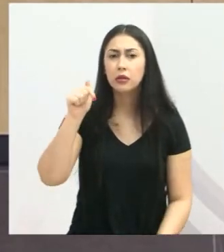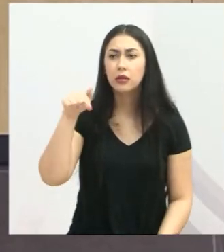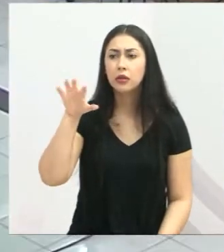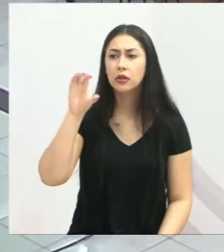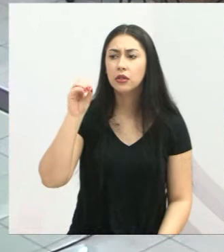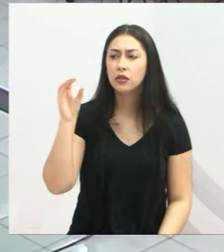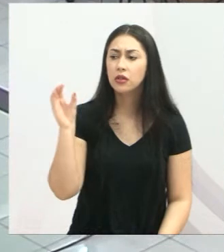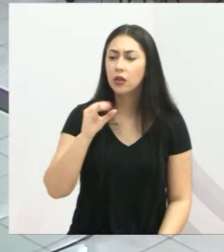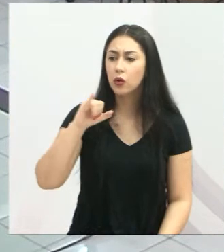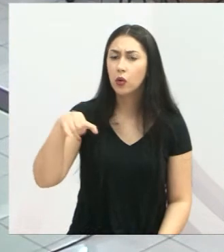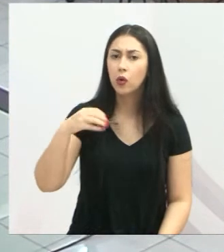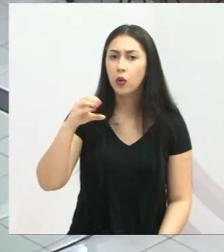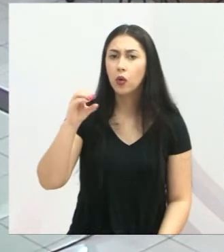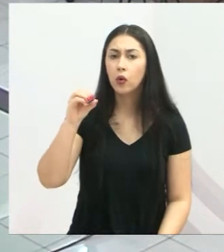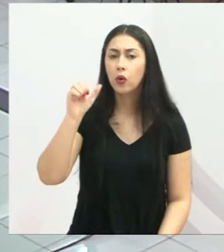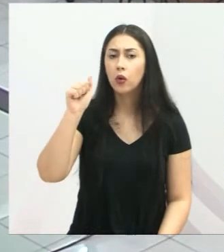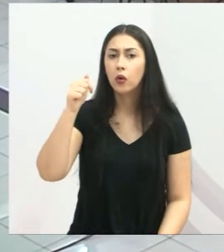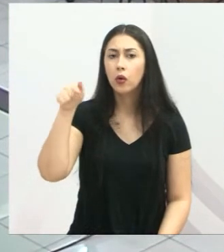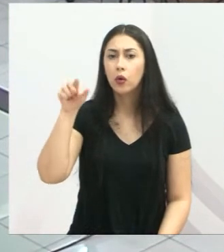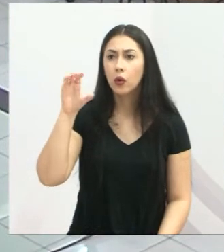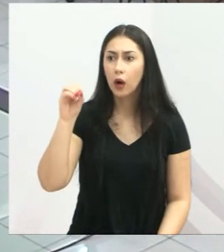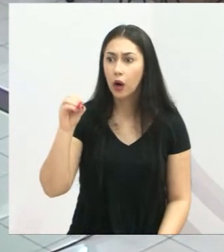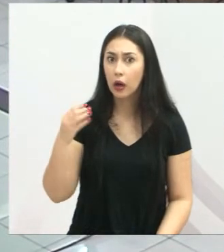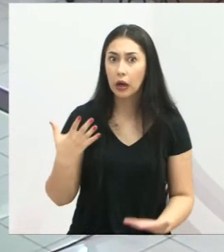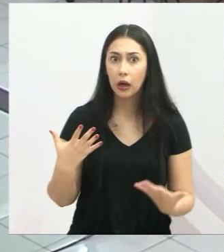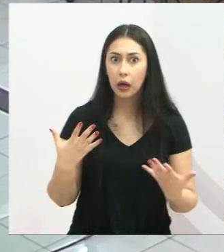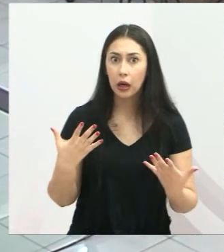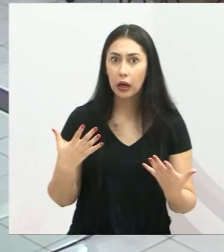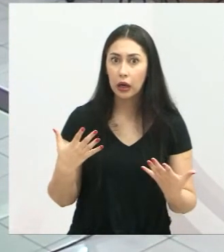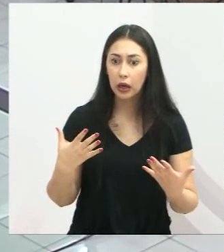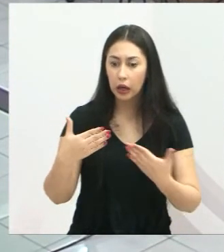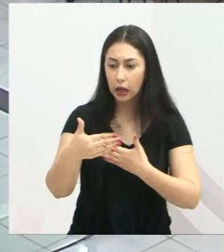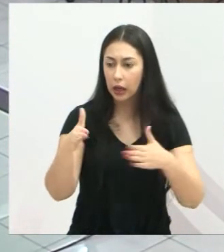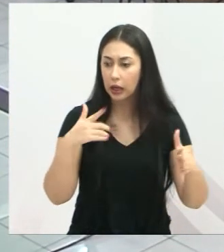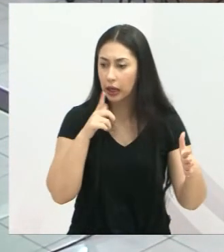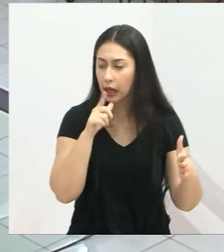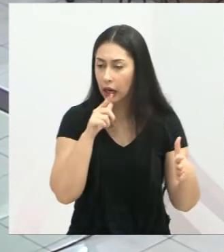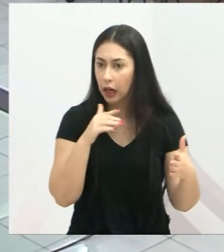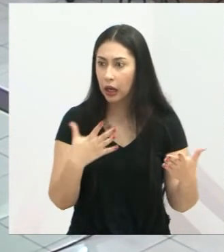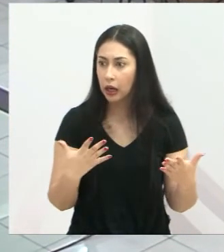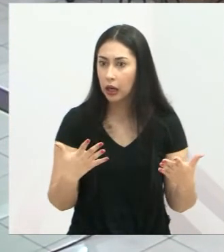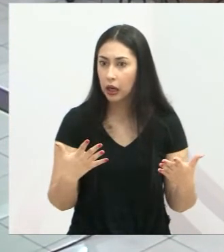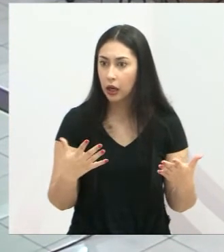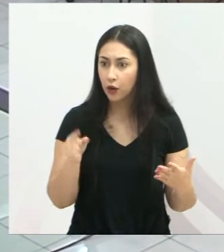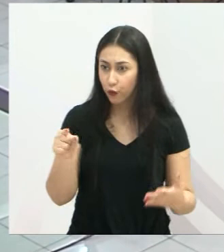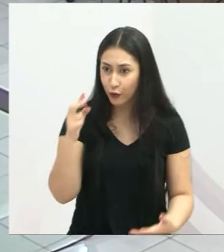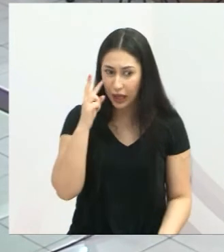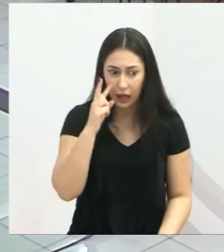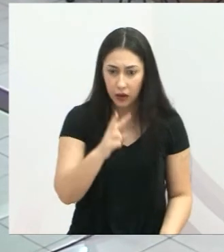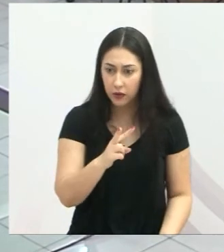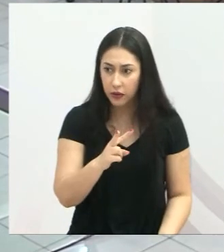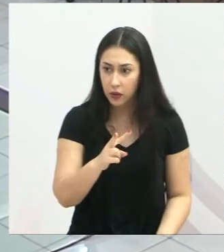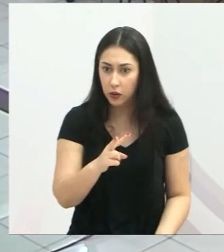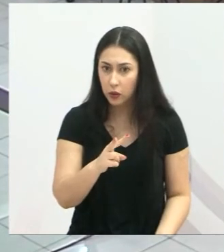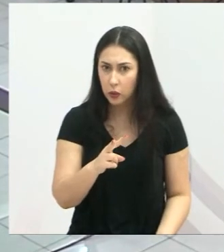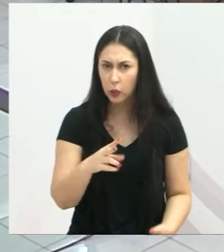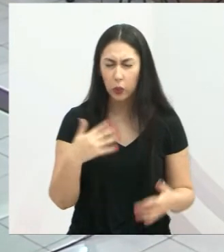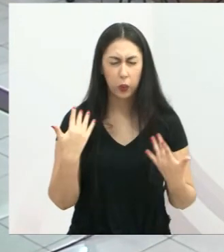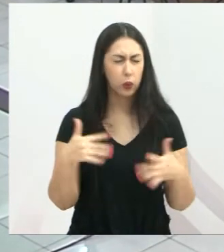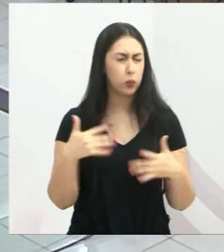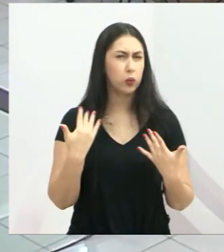Como? Educamais São João, está assim lá, a piscina? O vereador foi lá e viu. Puro lodo,